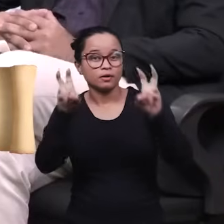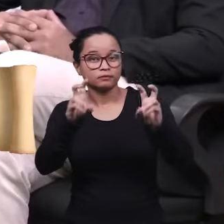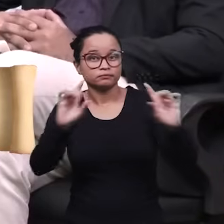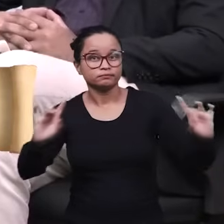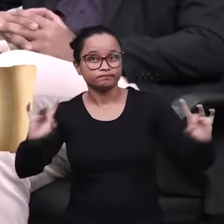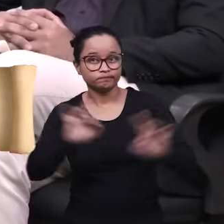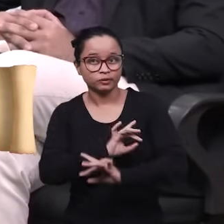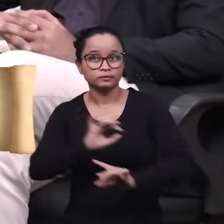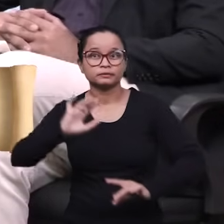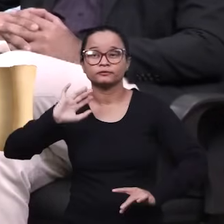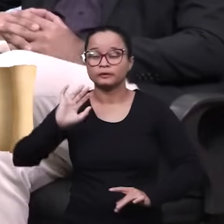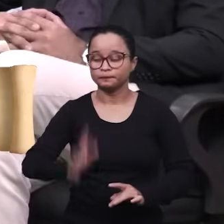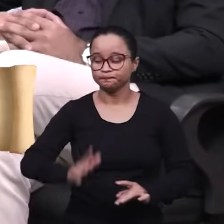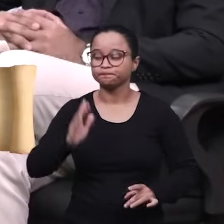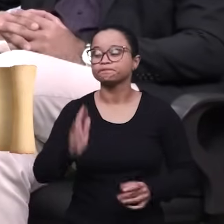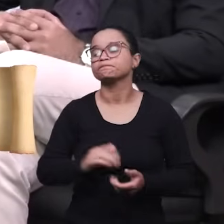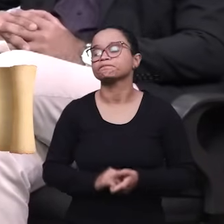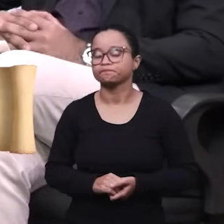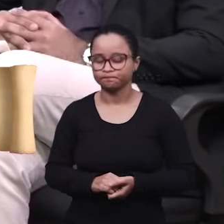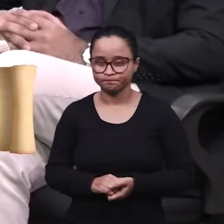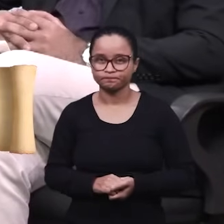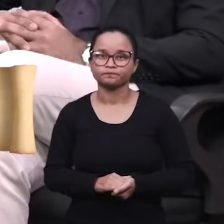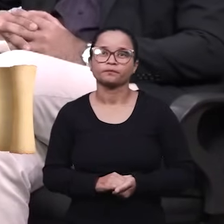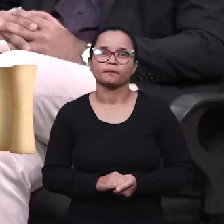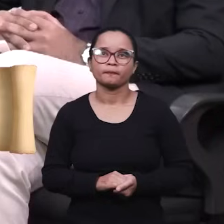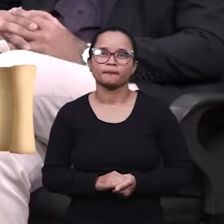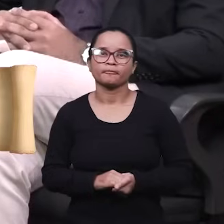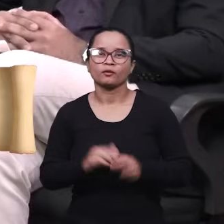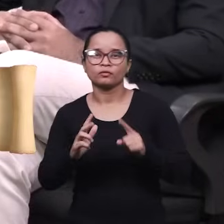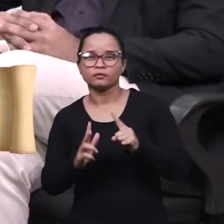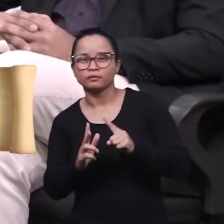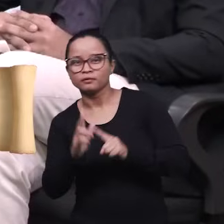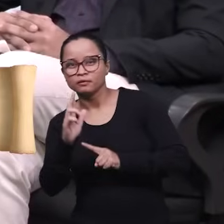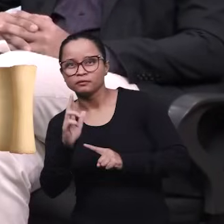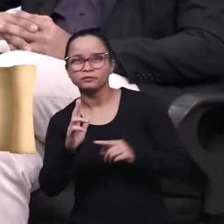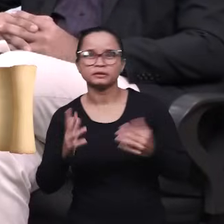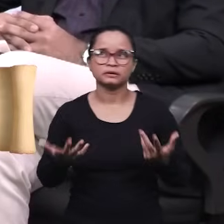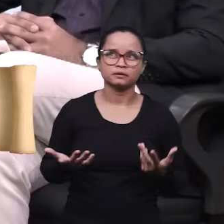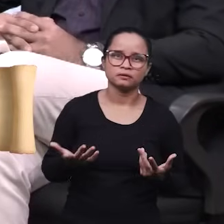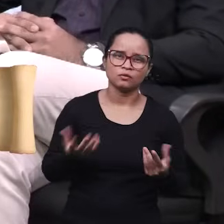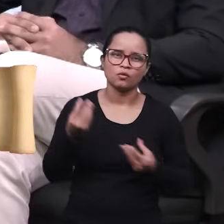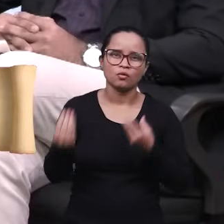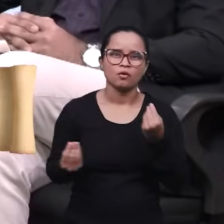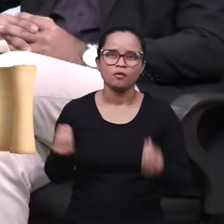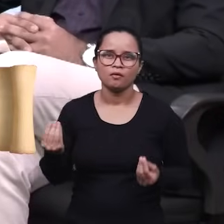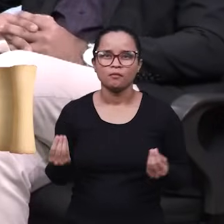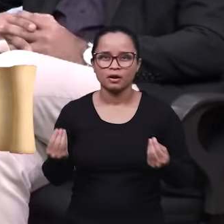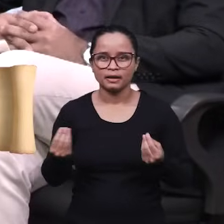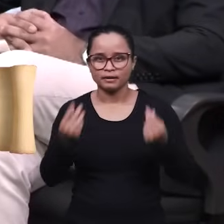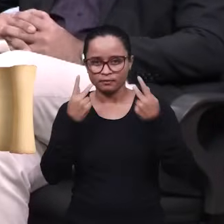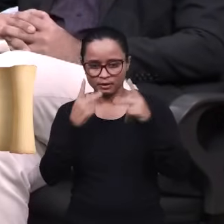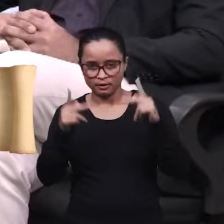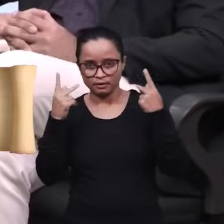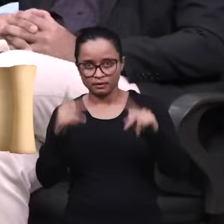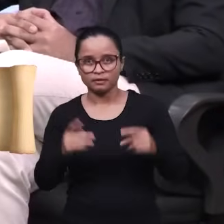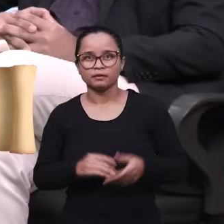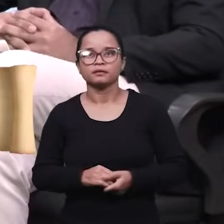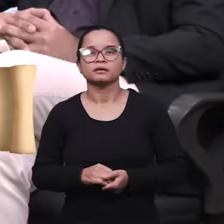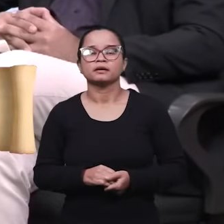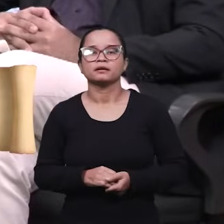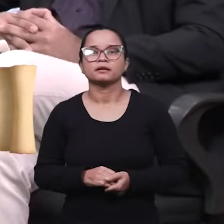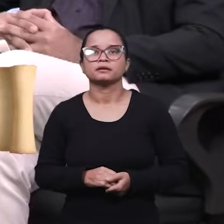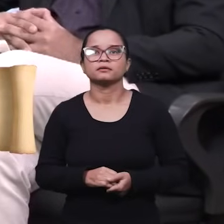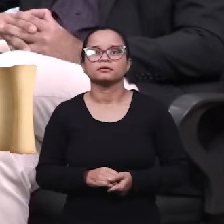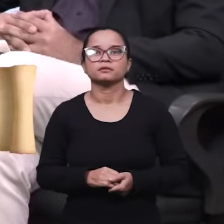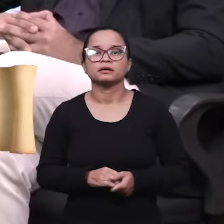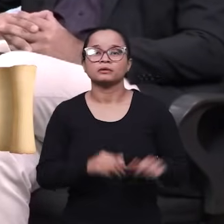definido sobre circuncisão, não circuncisão, como eles tinham pregado lá em muitas